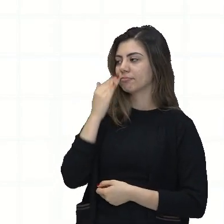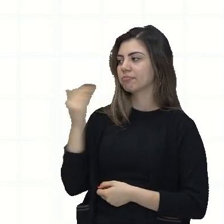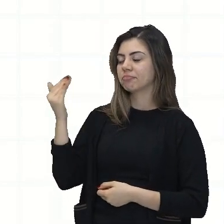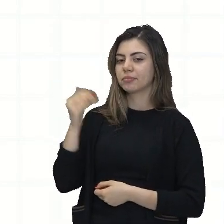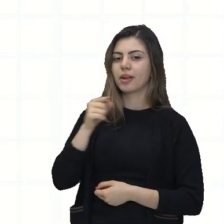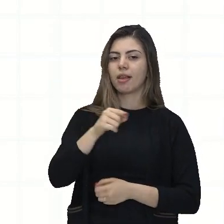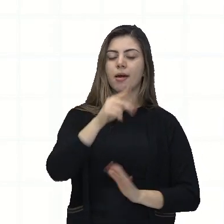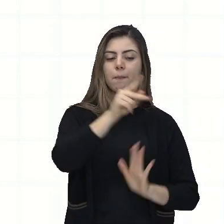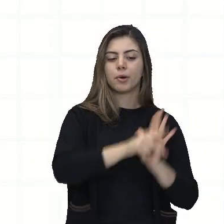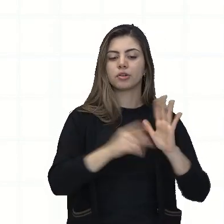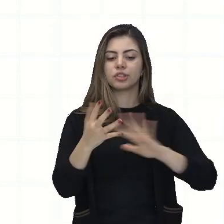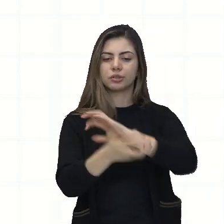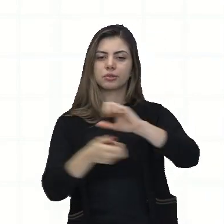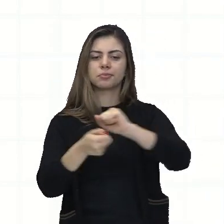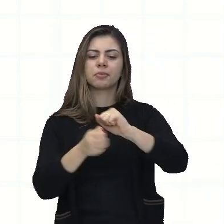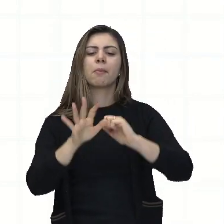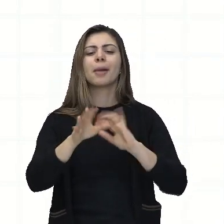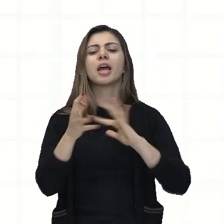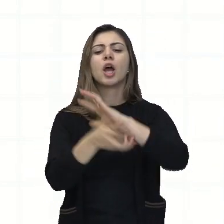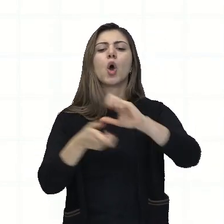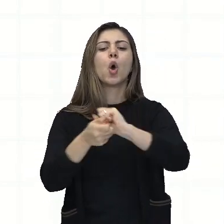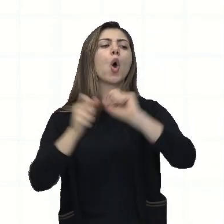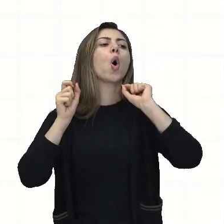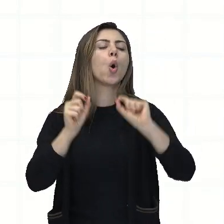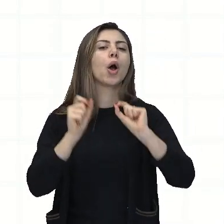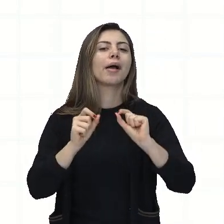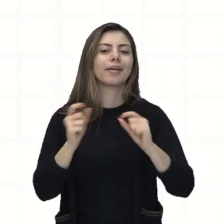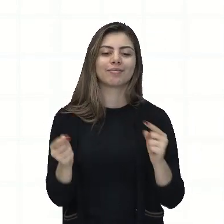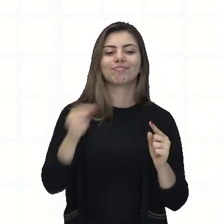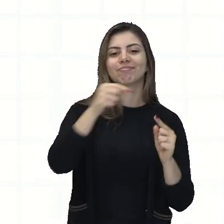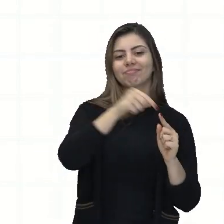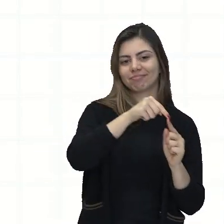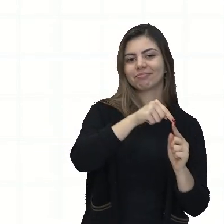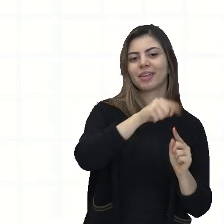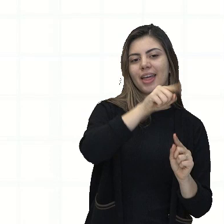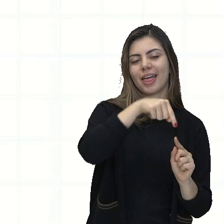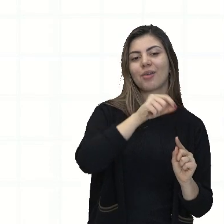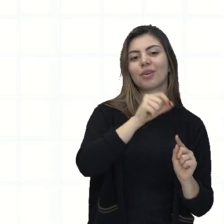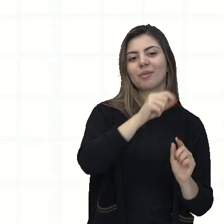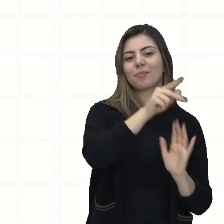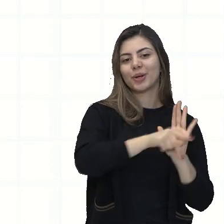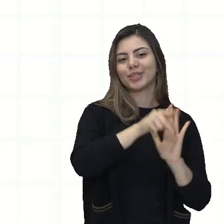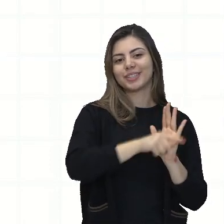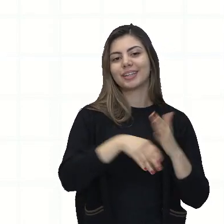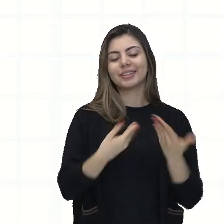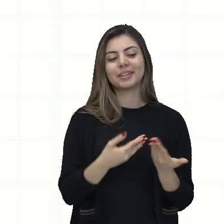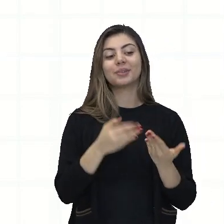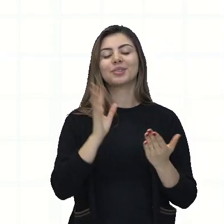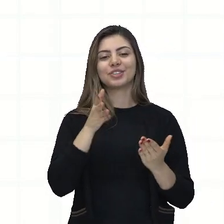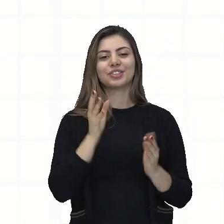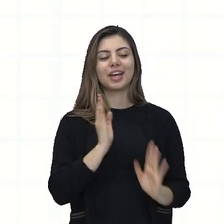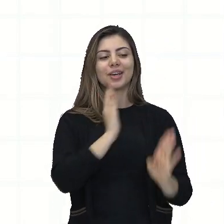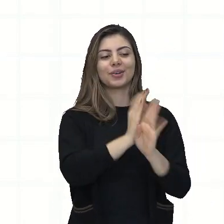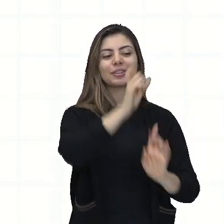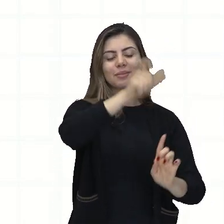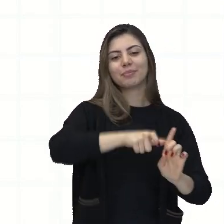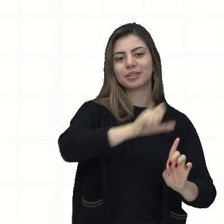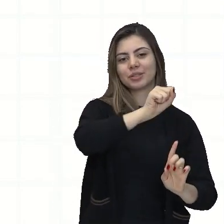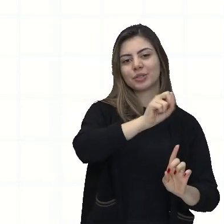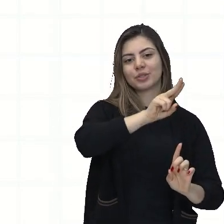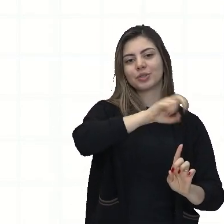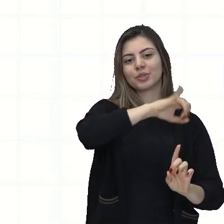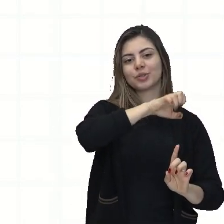perguntar quem é sustentável? O projeto. Encontrei o meu sujeito, aqui eu tenho o meu